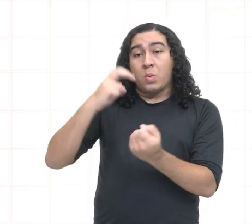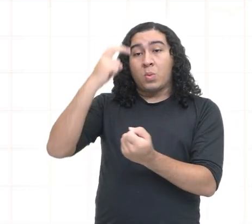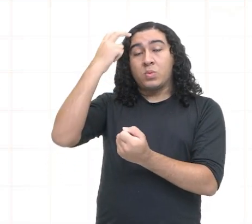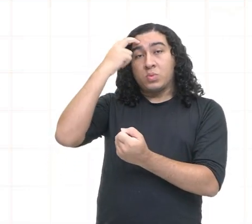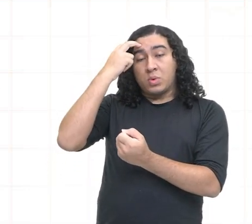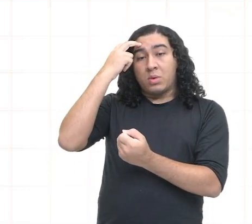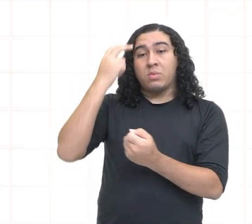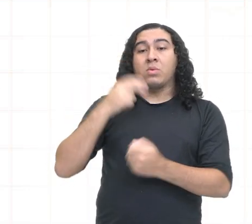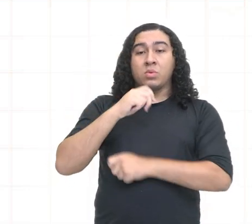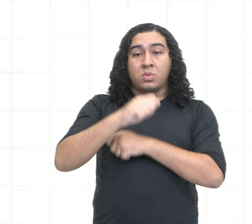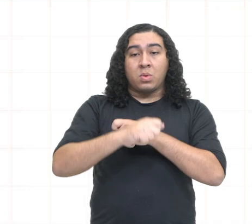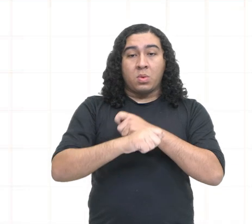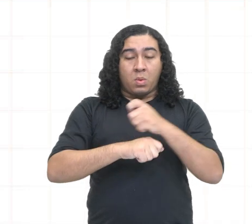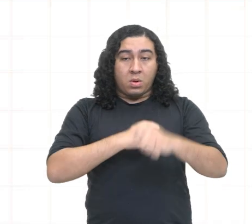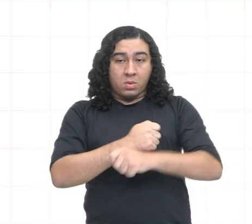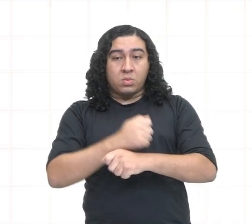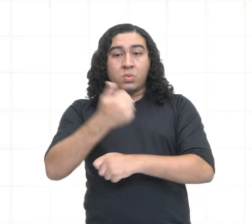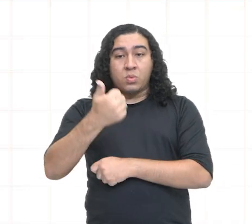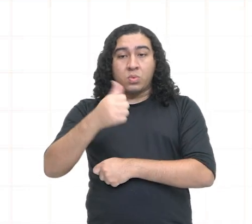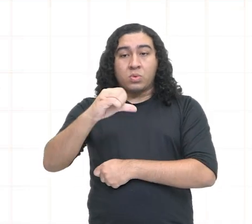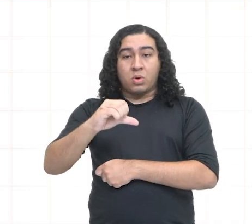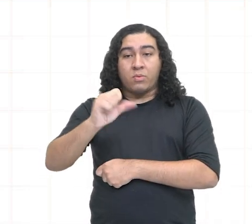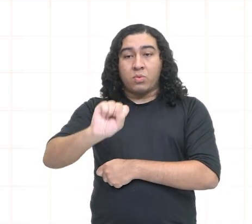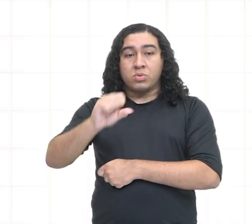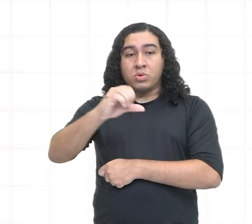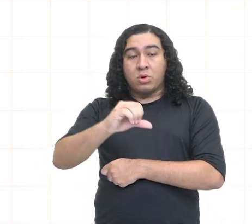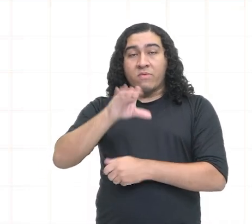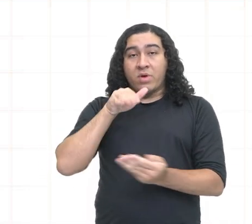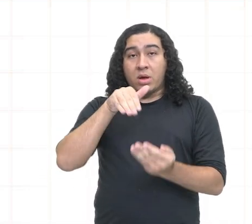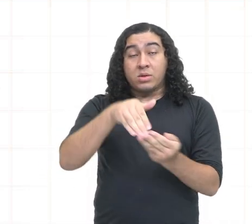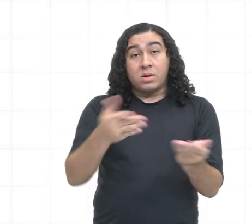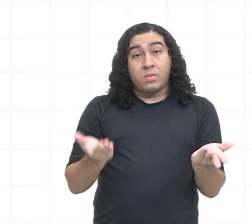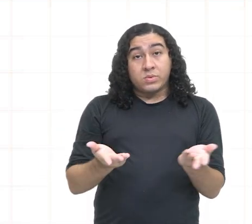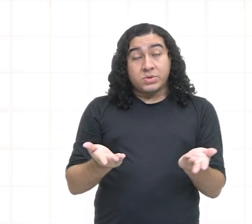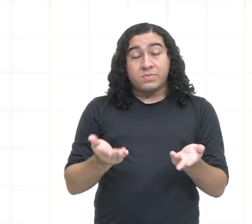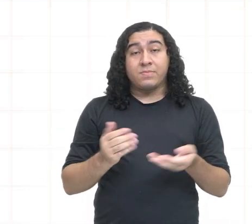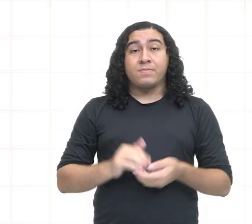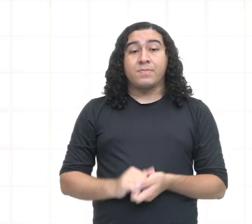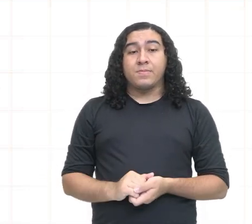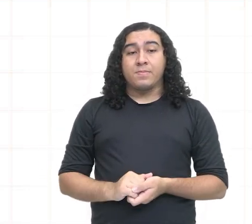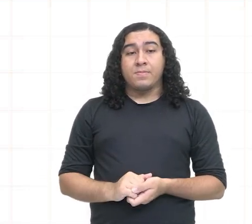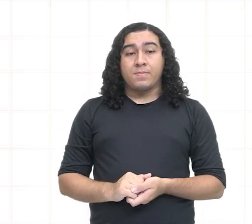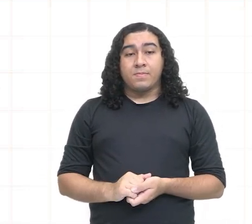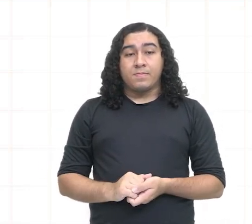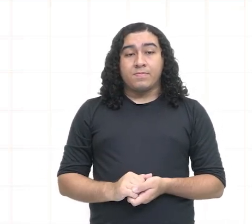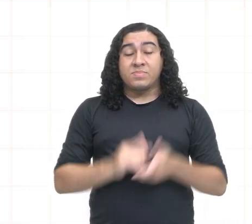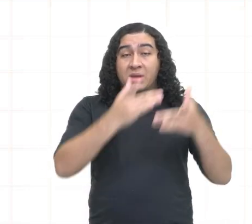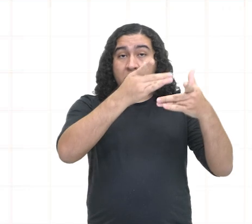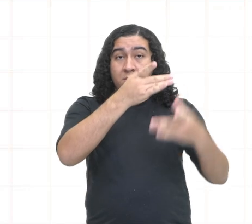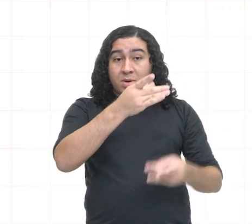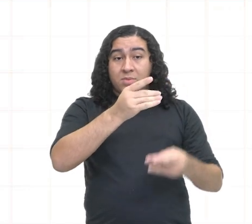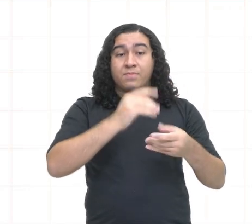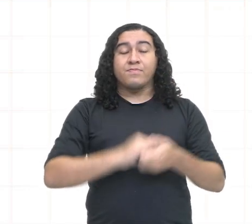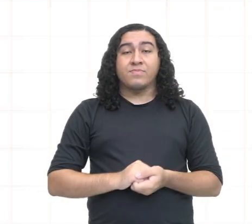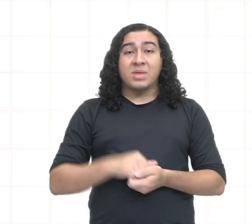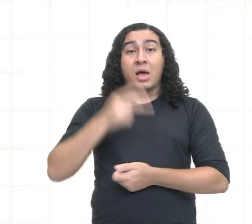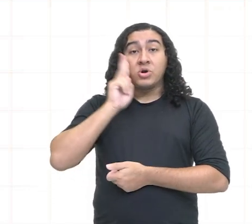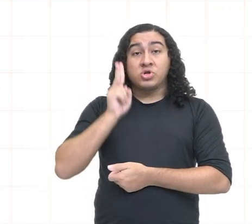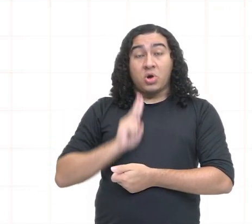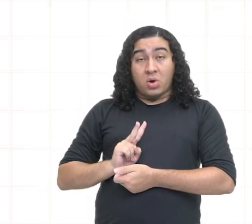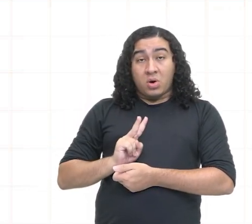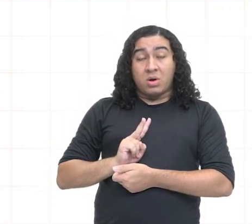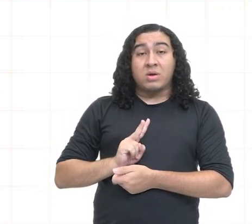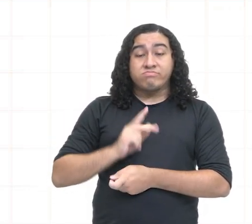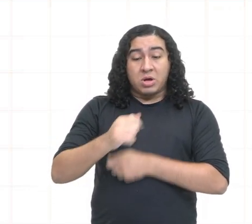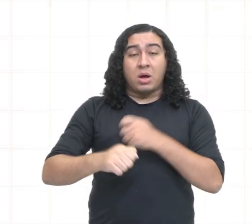sociais e culturais, de 1989 aos dias atuais. Detalhamento. A